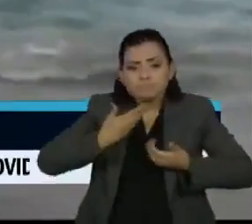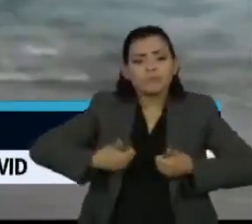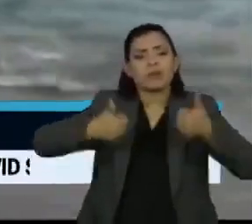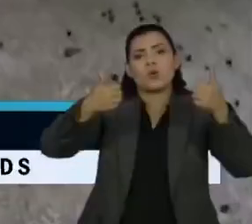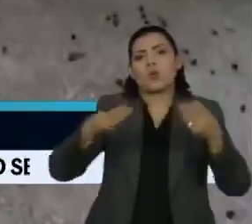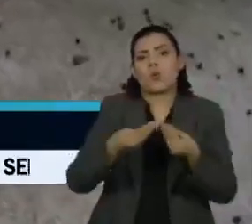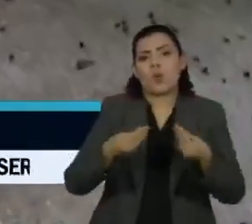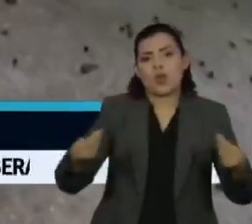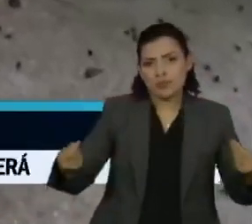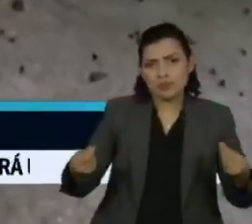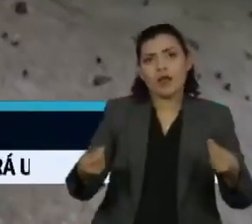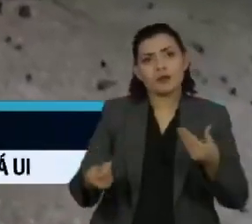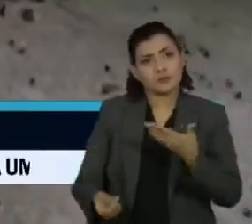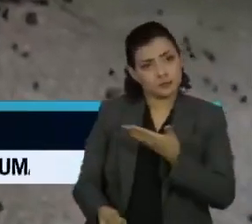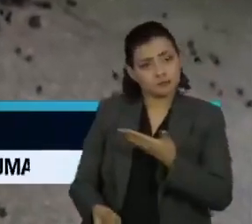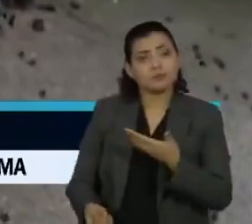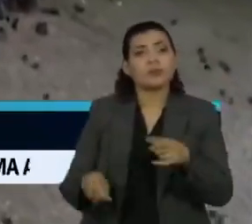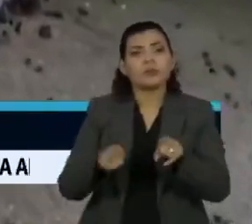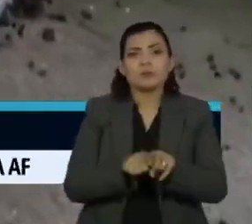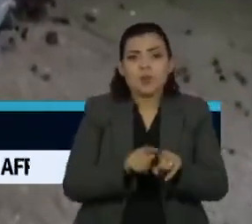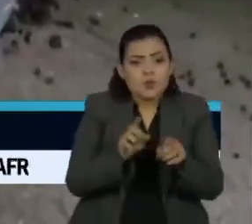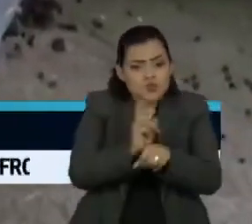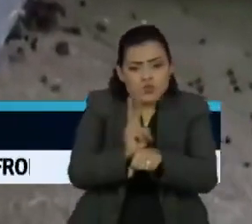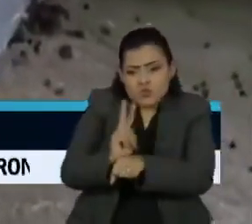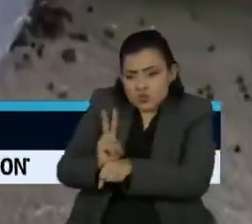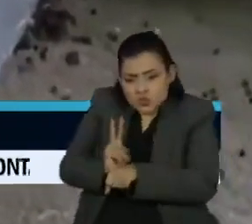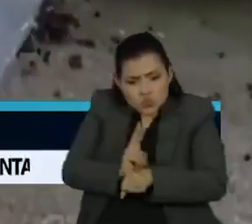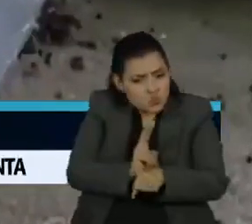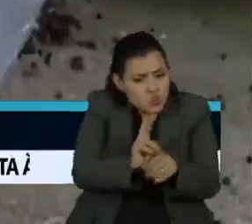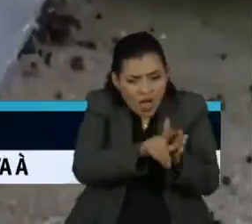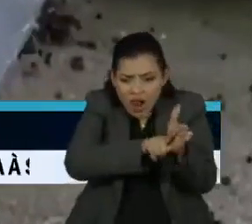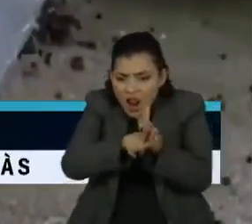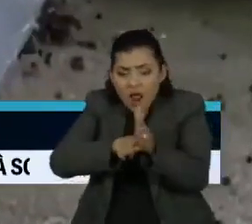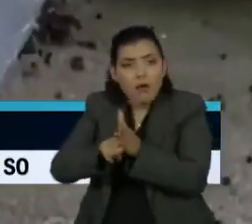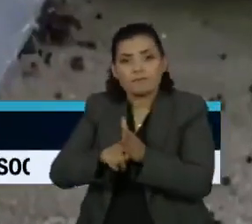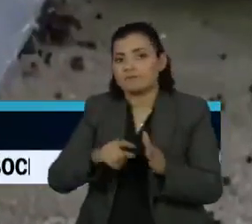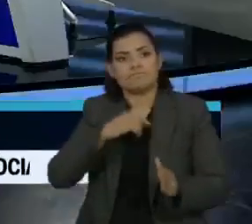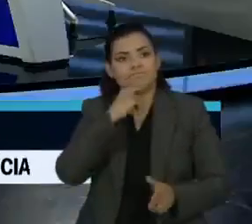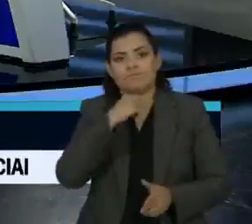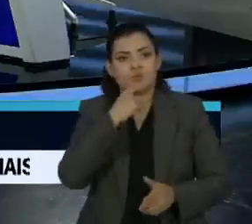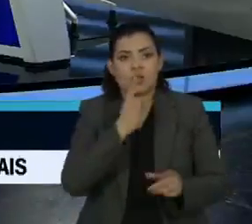qualidade do serviço de inteligência, porque senão não tem como vencer essa batalha.